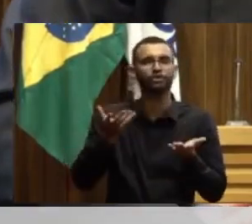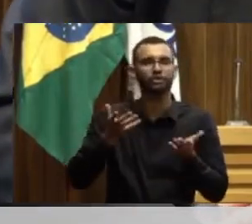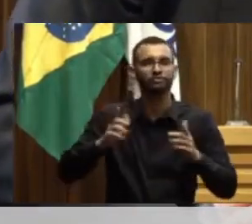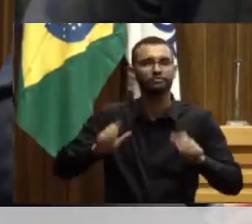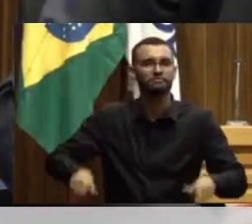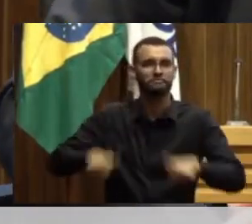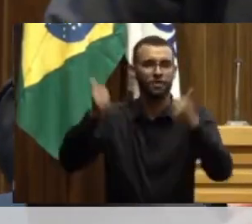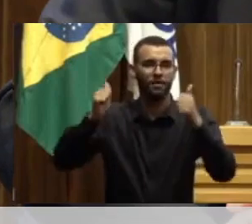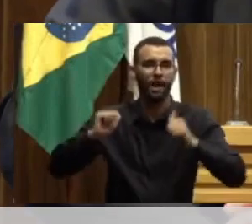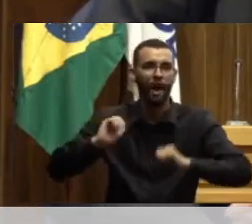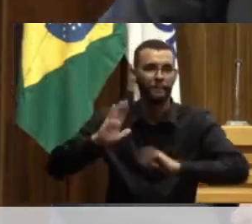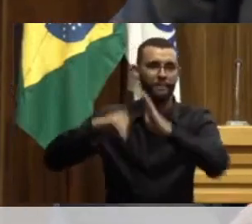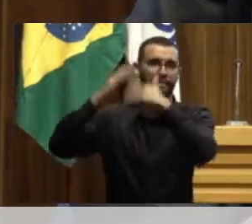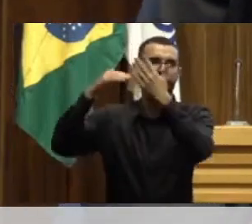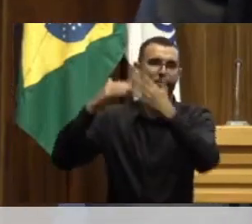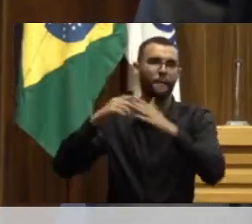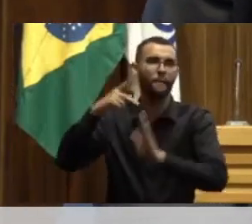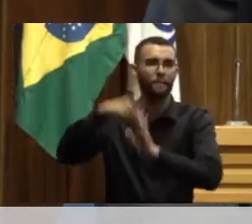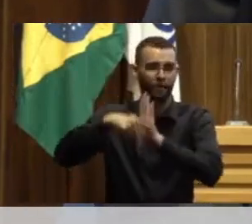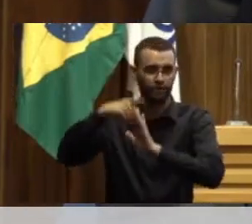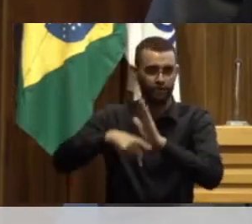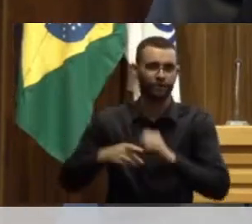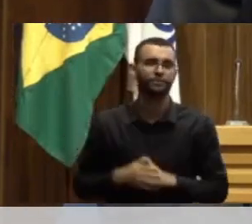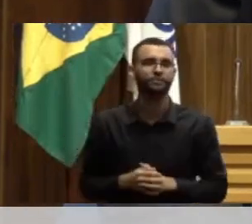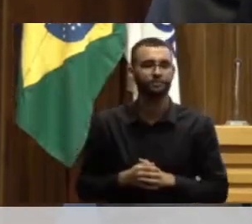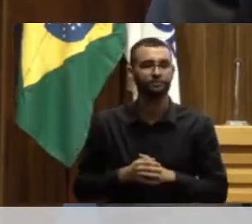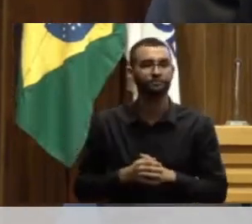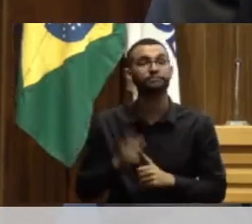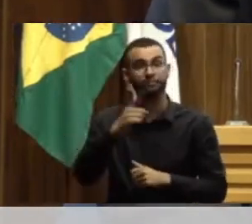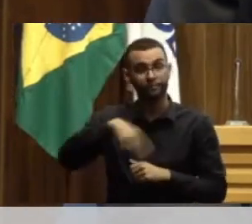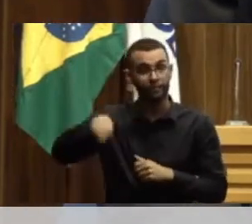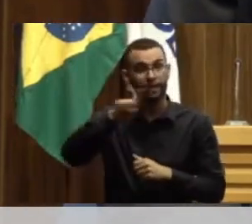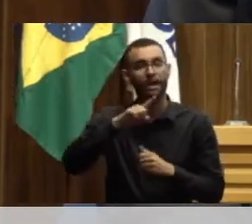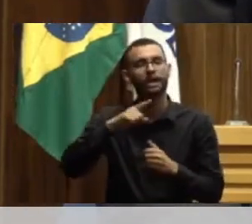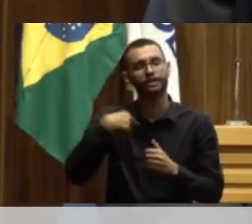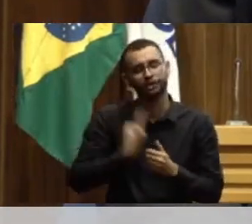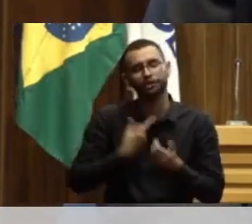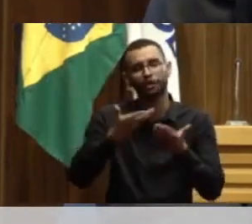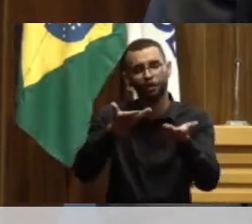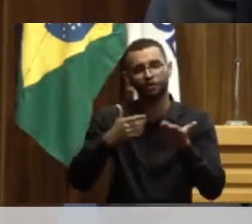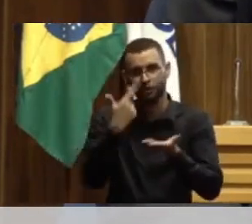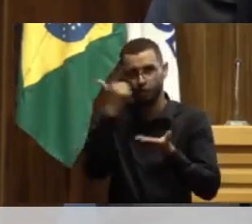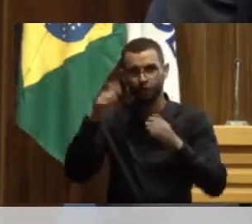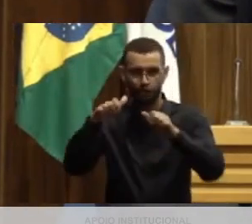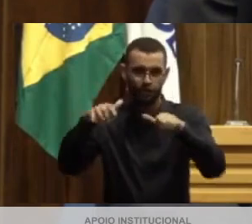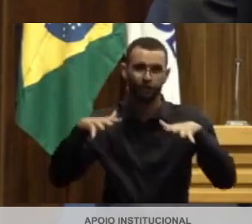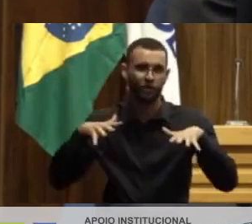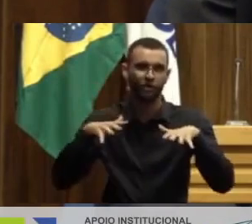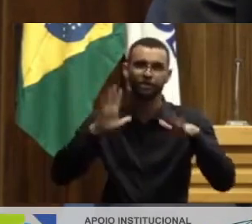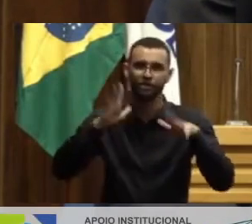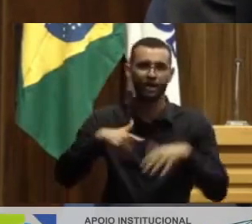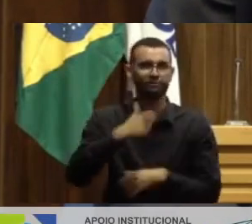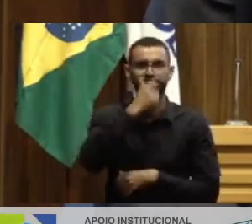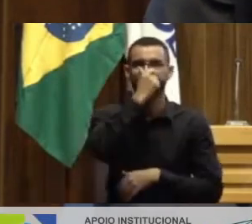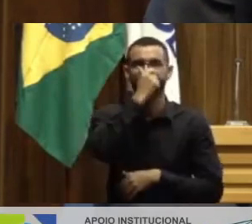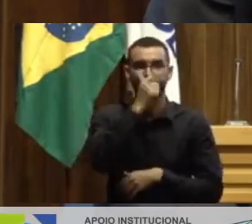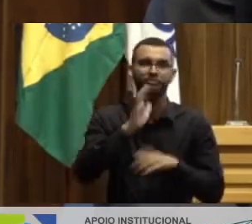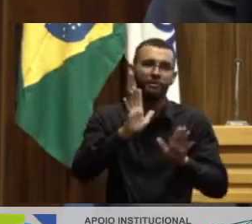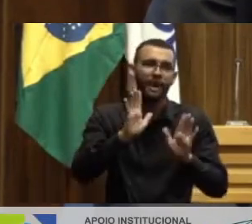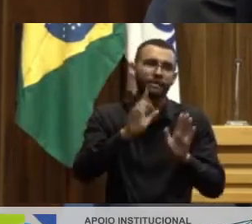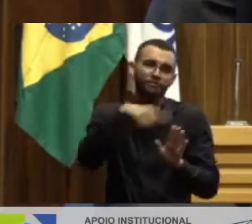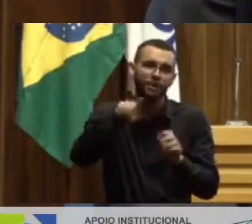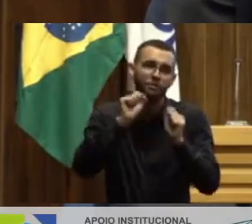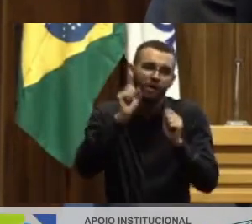na transição energética, vocês estão convidados, porque nós vamos fazer no outro auditório, já não tem mais lugar, mas vocês tentem. Nós vamos